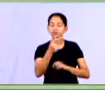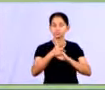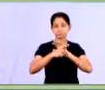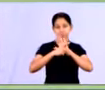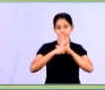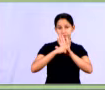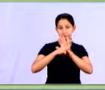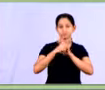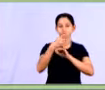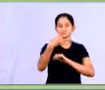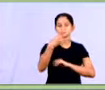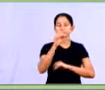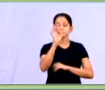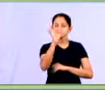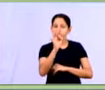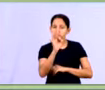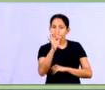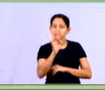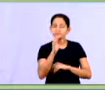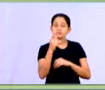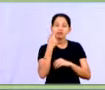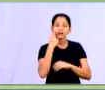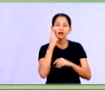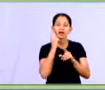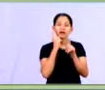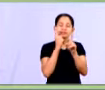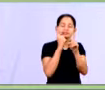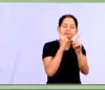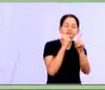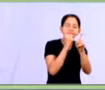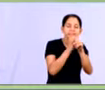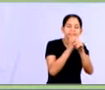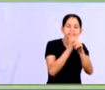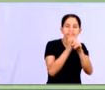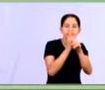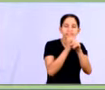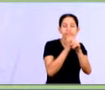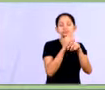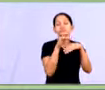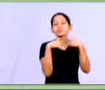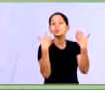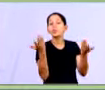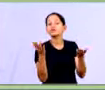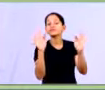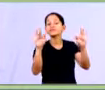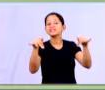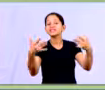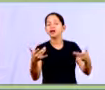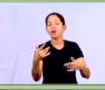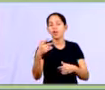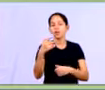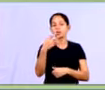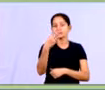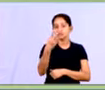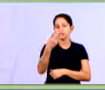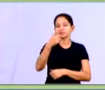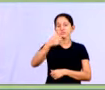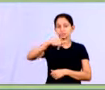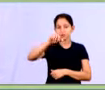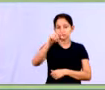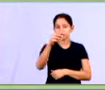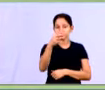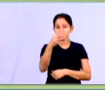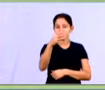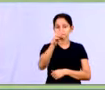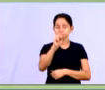representa 45%, a gente chega num denominador de 3,38. E aí a gente possui um